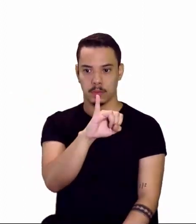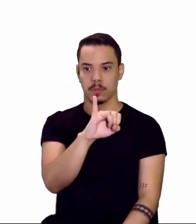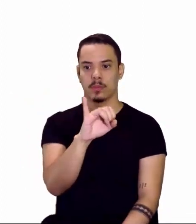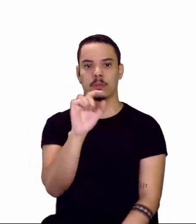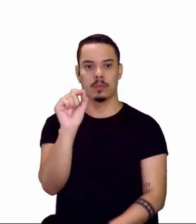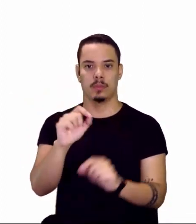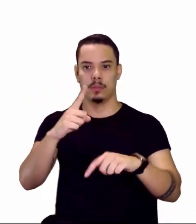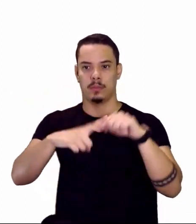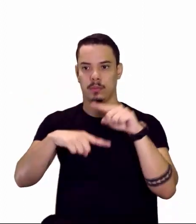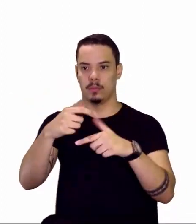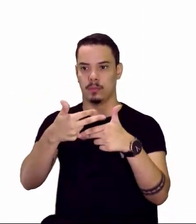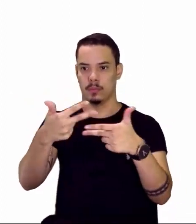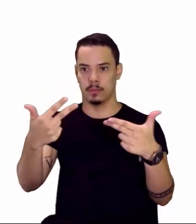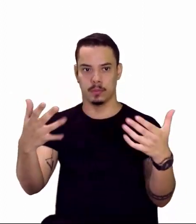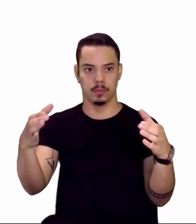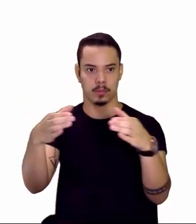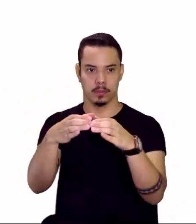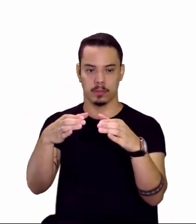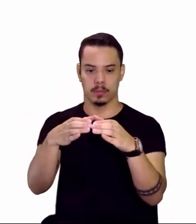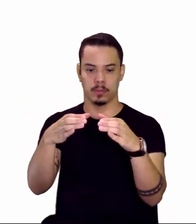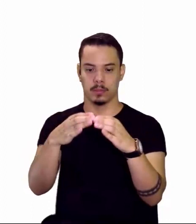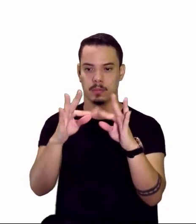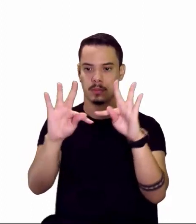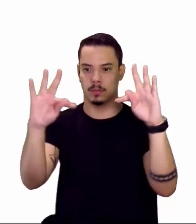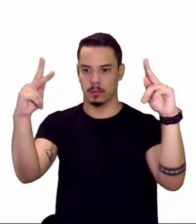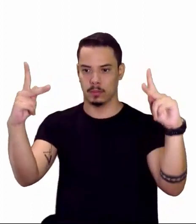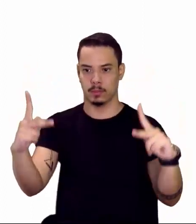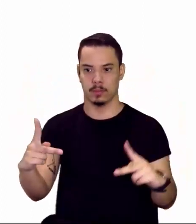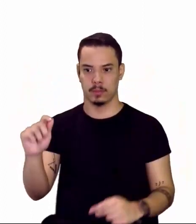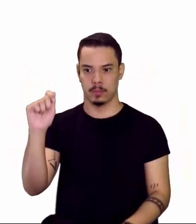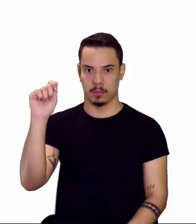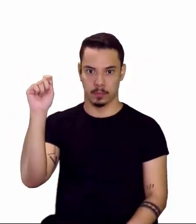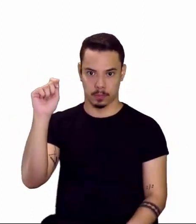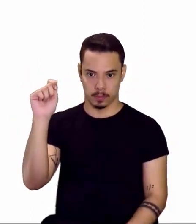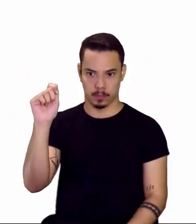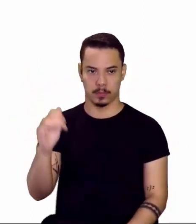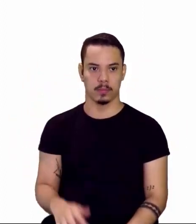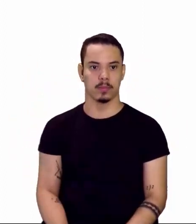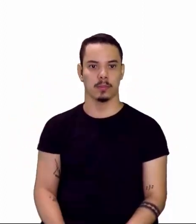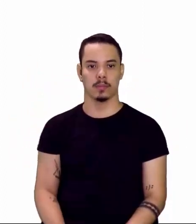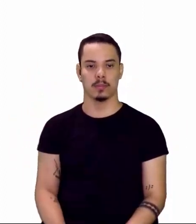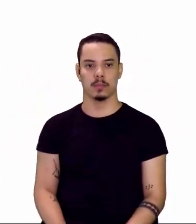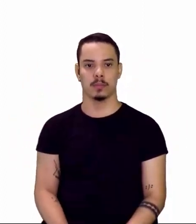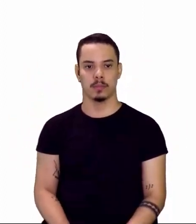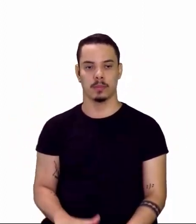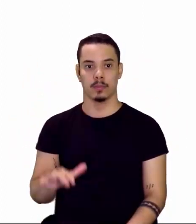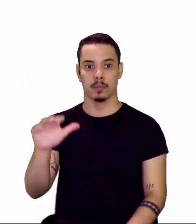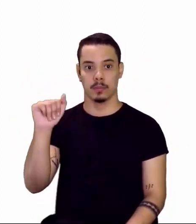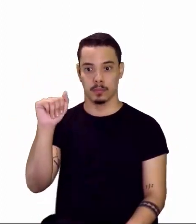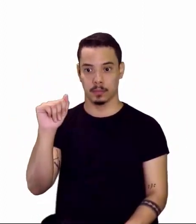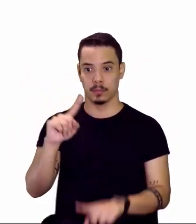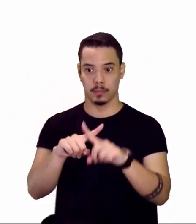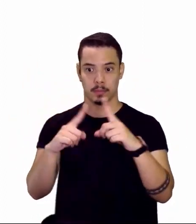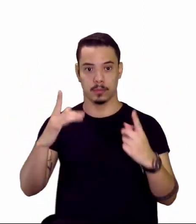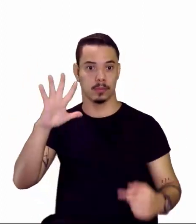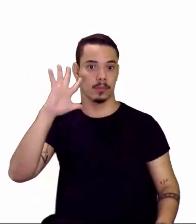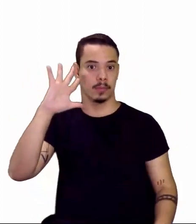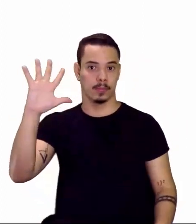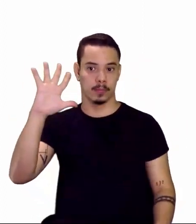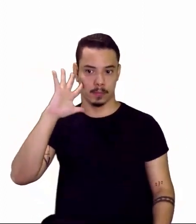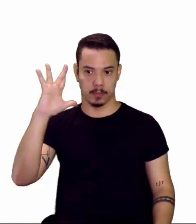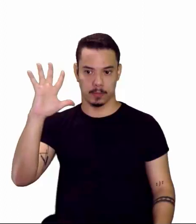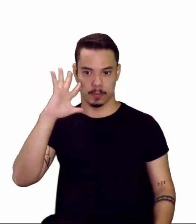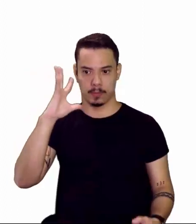elementos que forem do grupo A, tá certo? No entanto, a teoria do